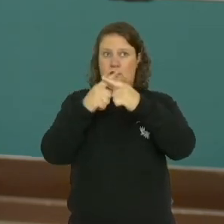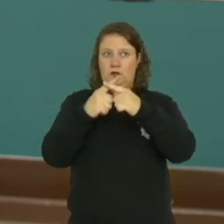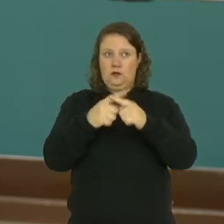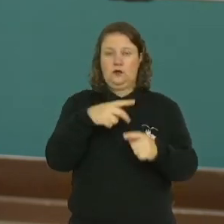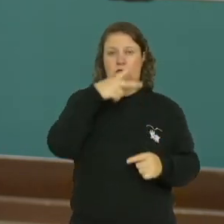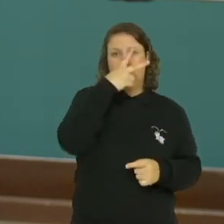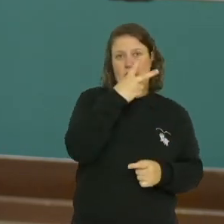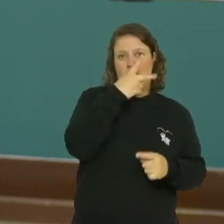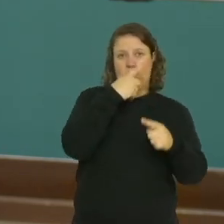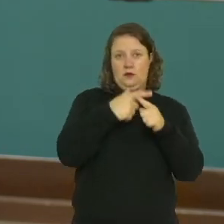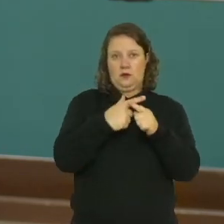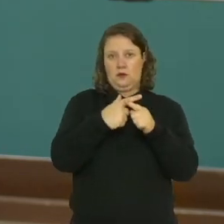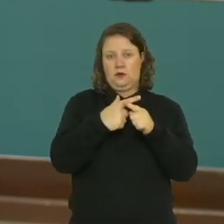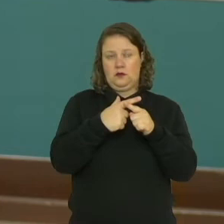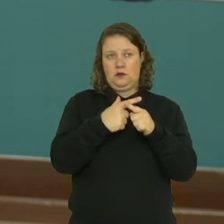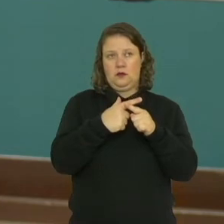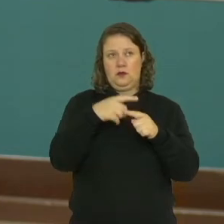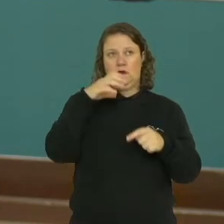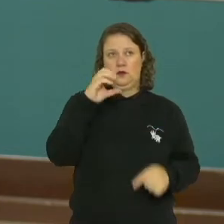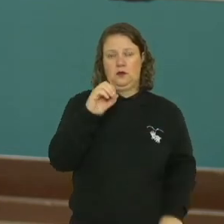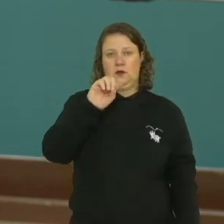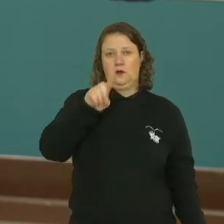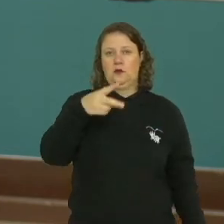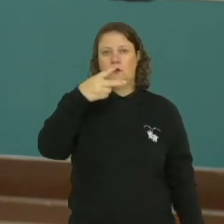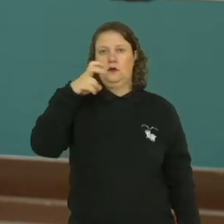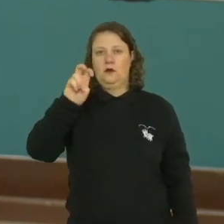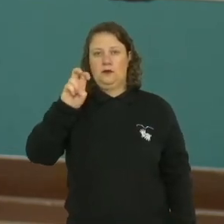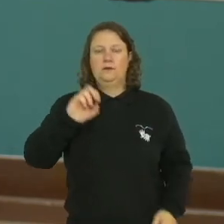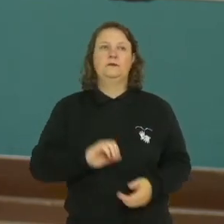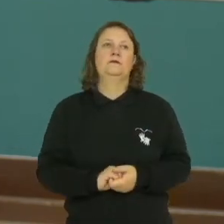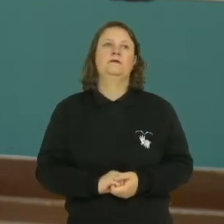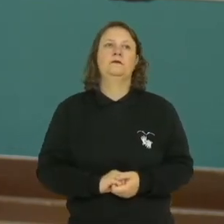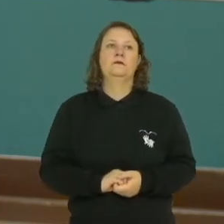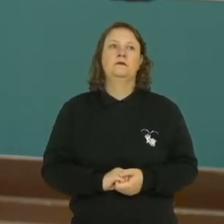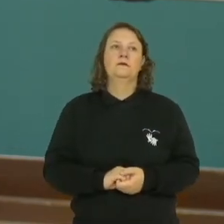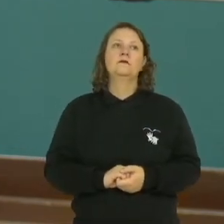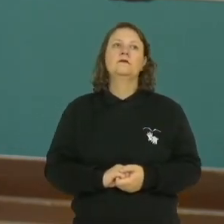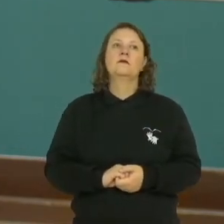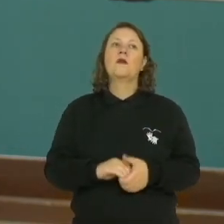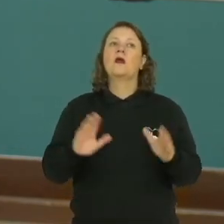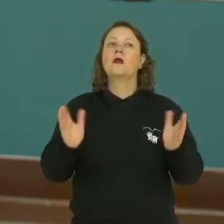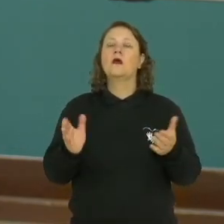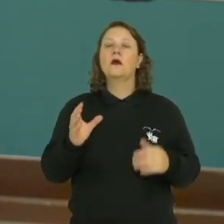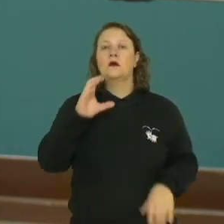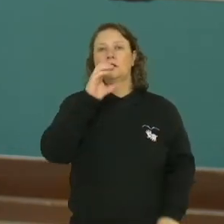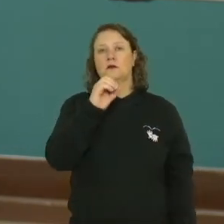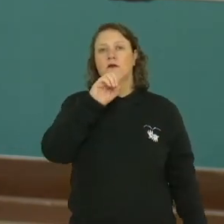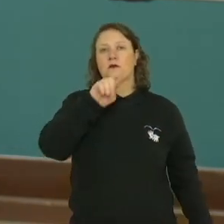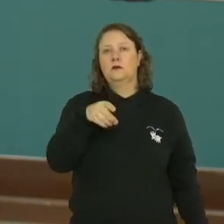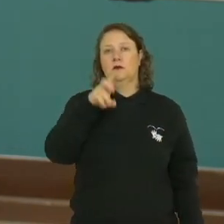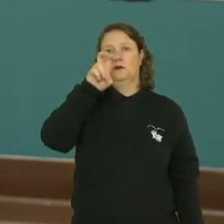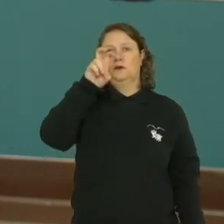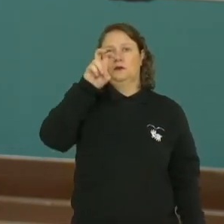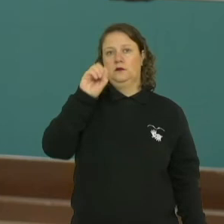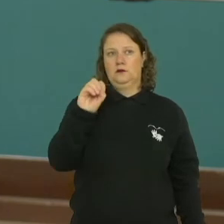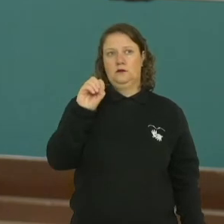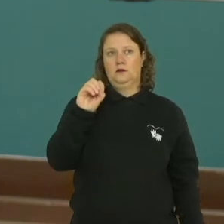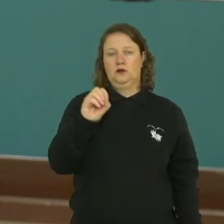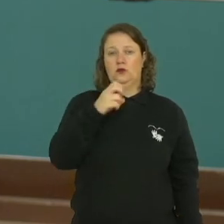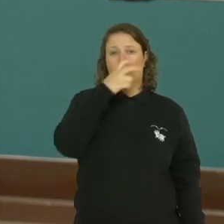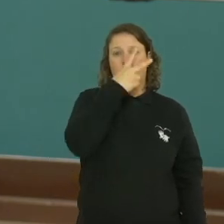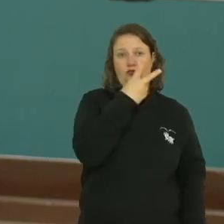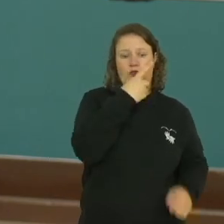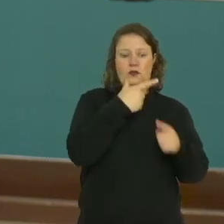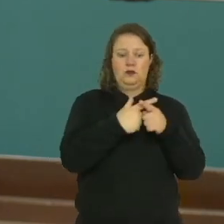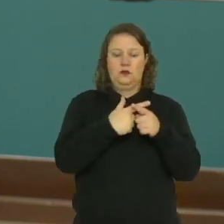vezes 0,25. Fazendo essa continha, 0,50, que dá para fazer de cabeça também, né? 2 vezes